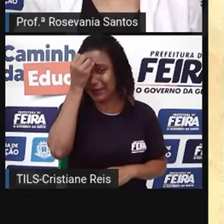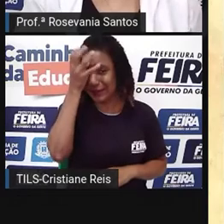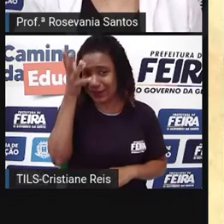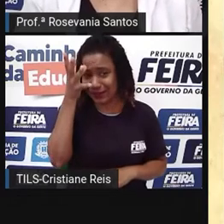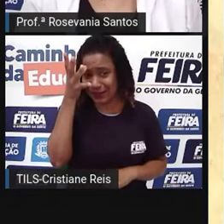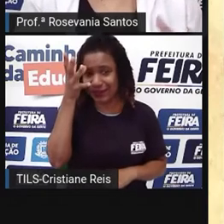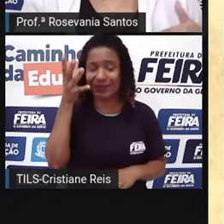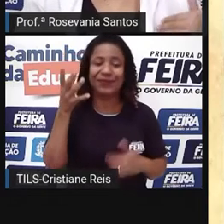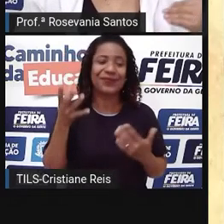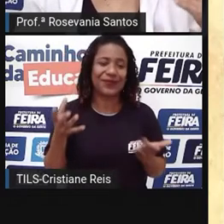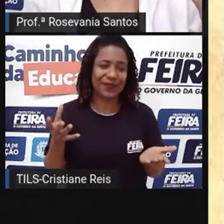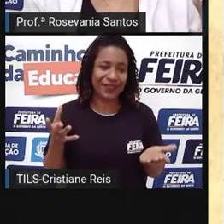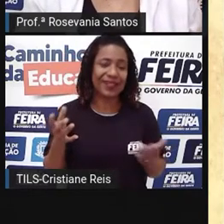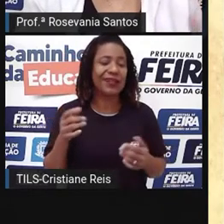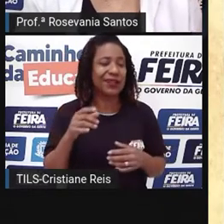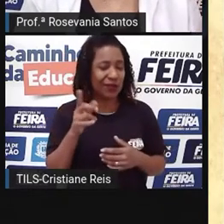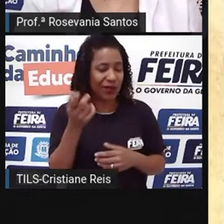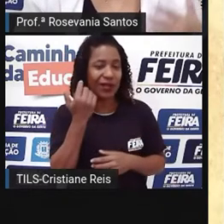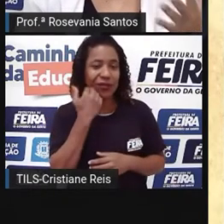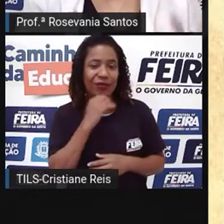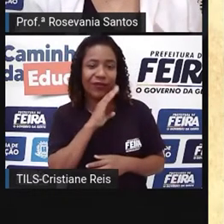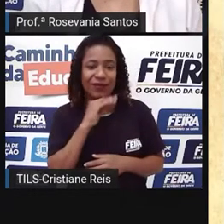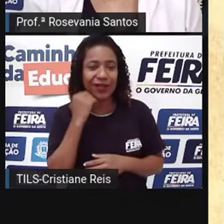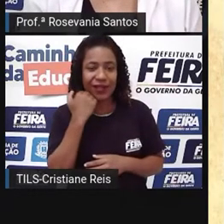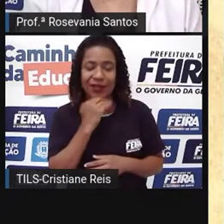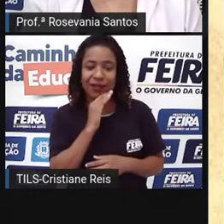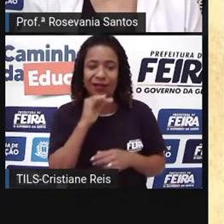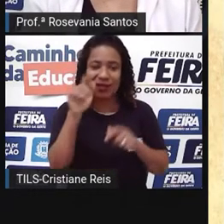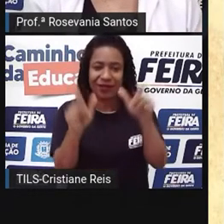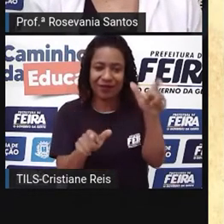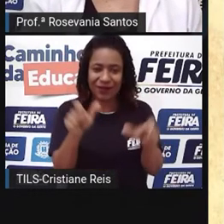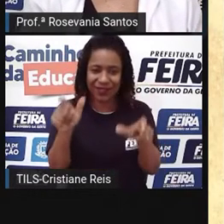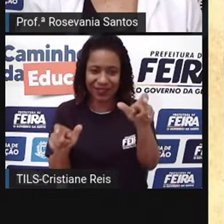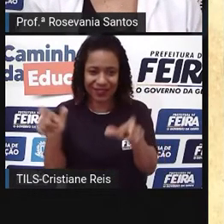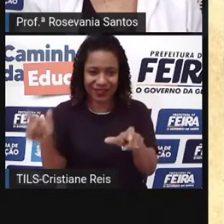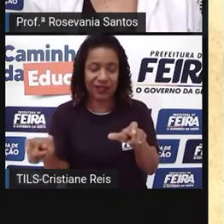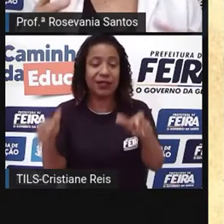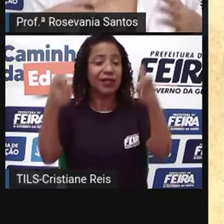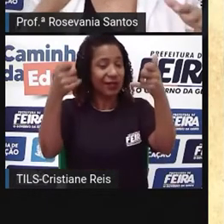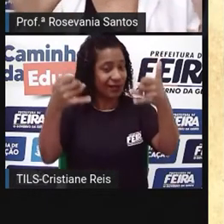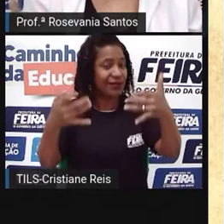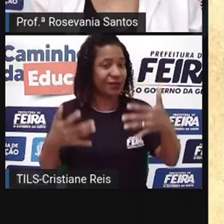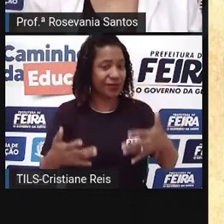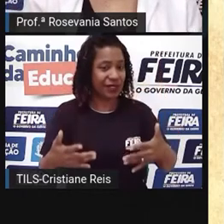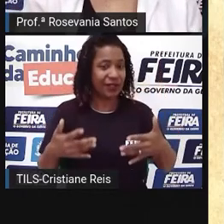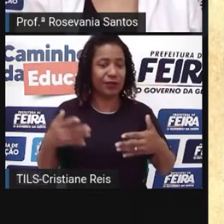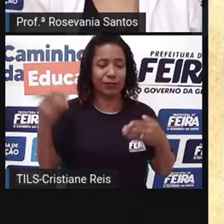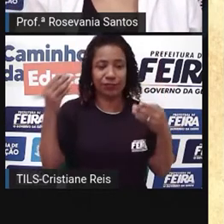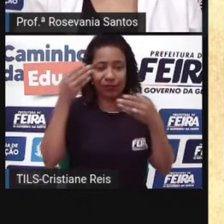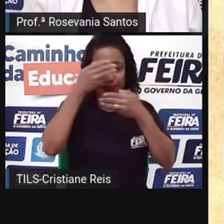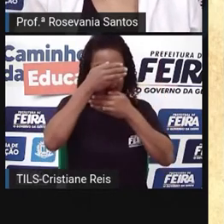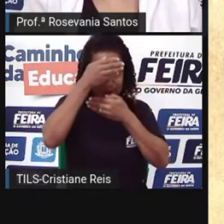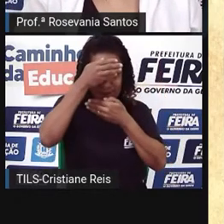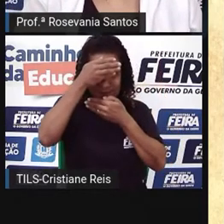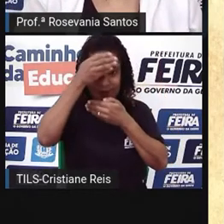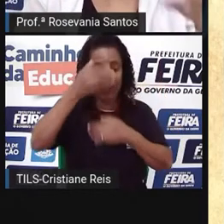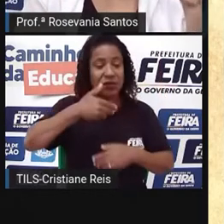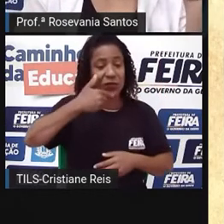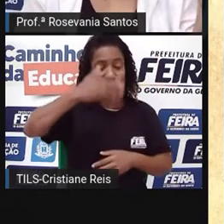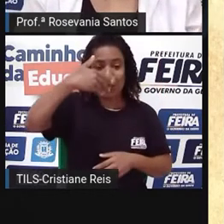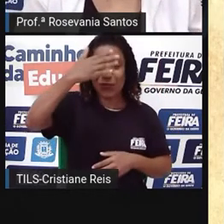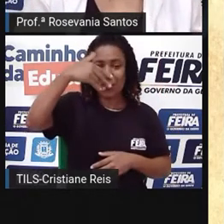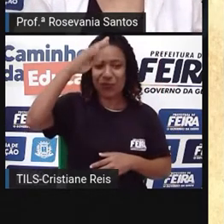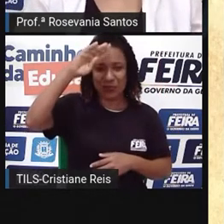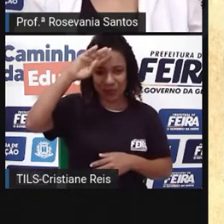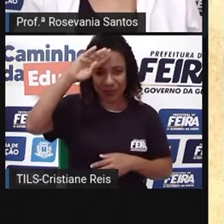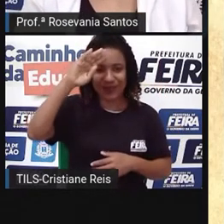mas que tem Jade, né, que vem contando toda essa característica ali, né, aquele sofrimento dela com Lucas e tal. É a Pro esqueceu,